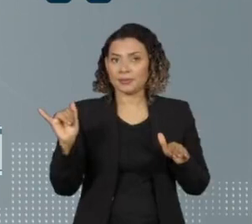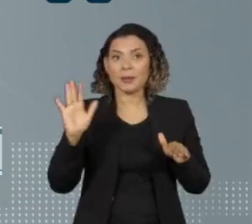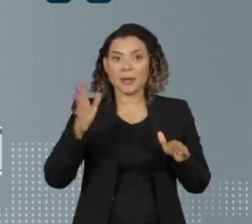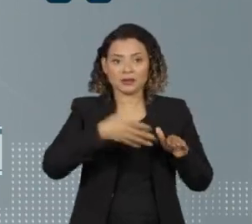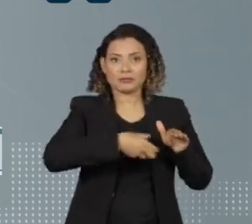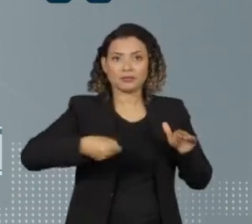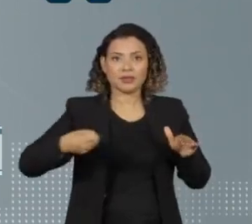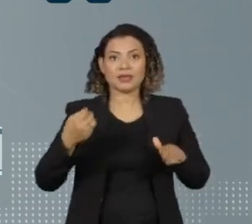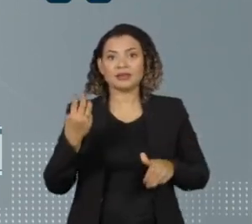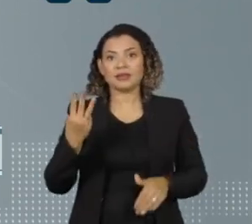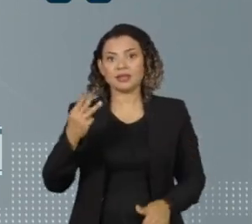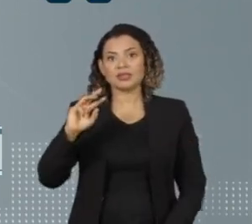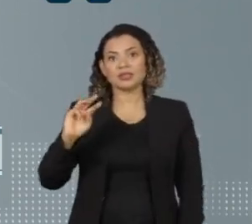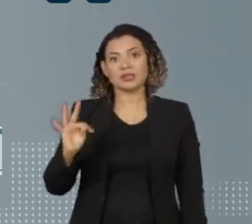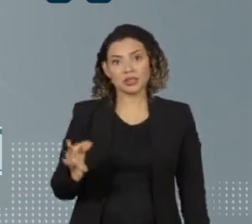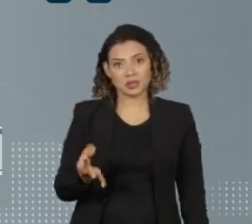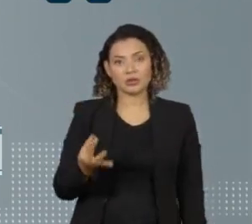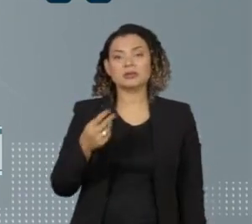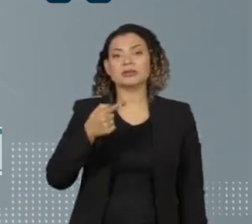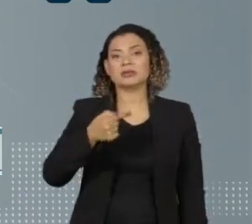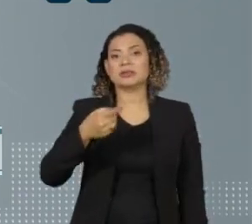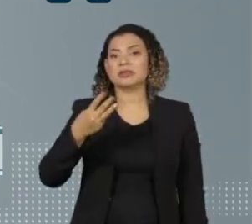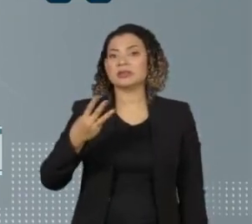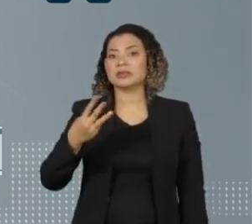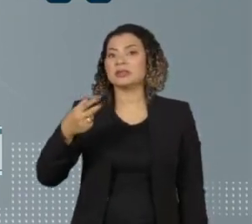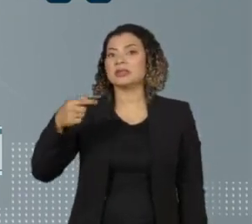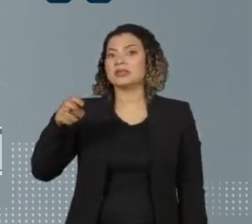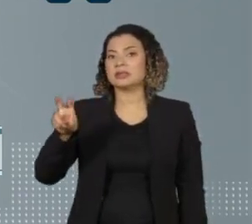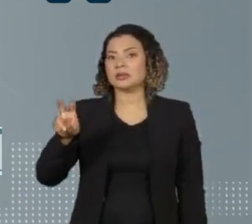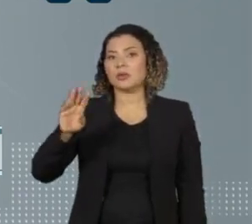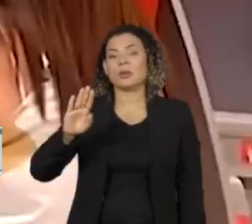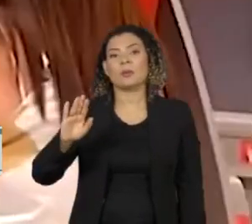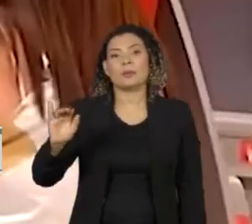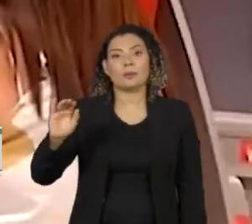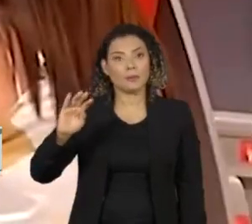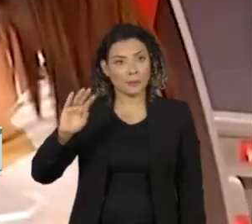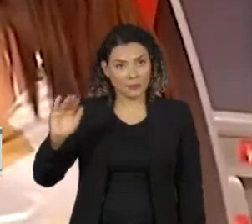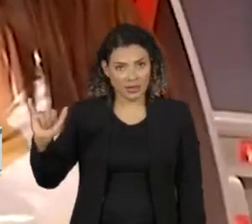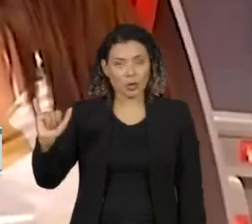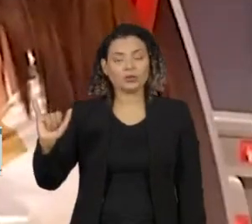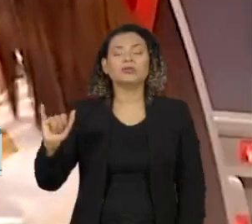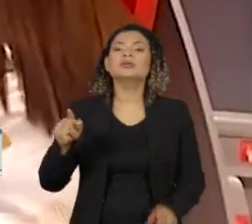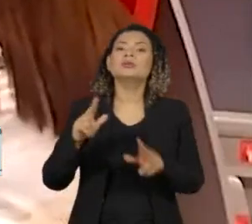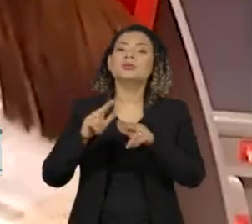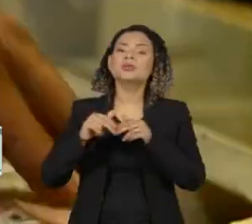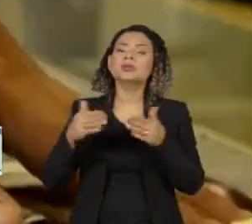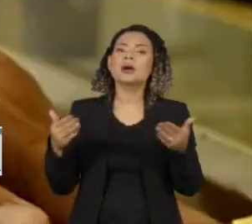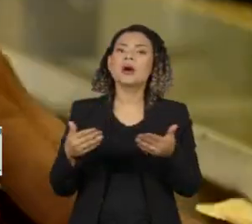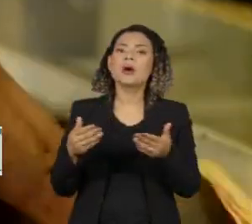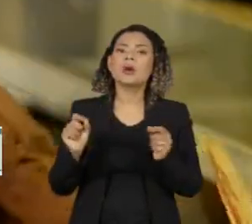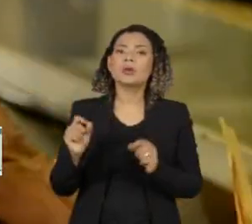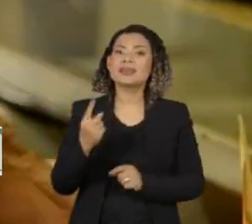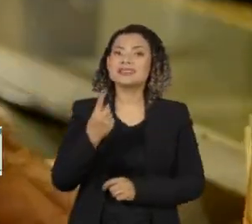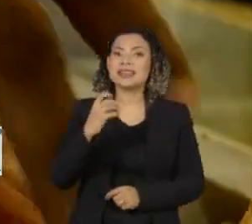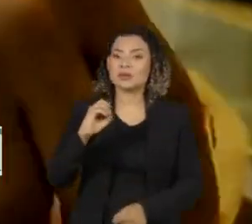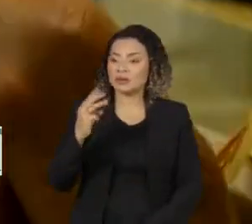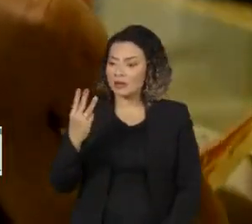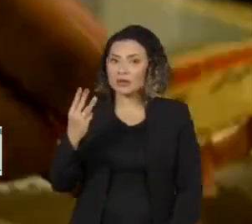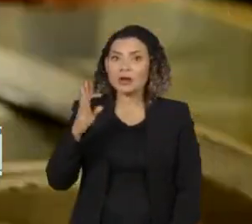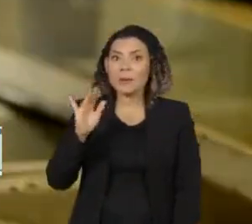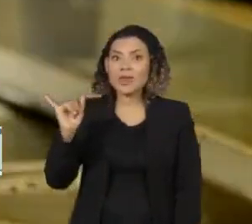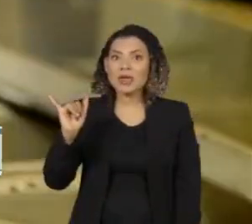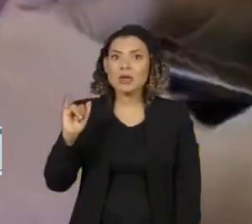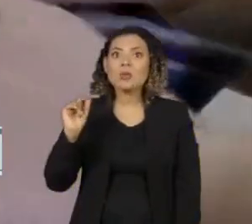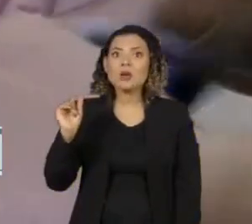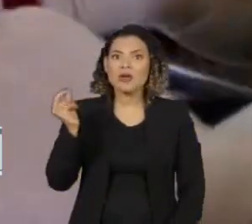retirou três trilhões e 735 bilhões a diferença de 103 bilhões é a maior retirada